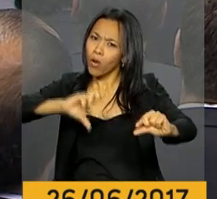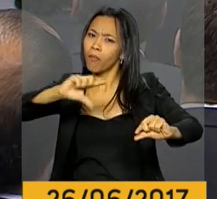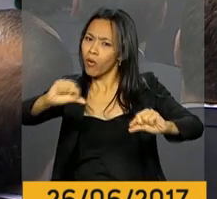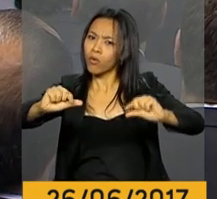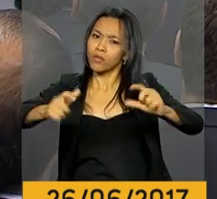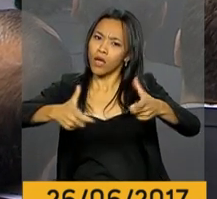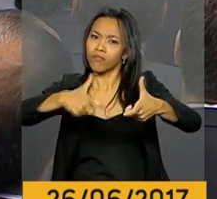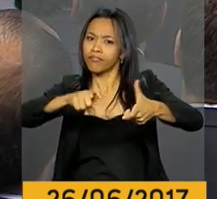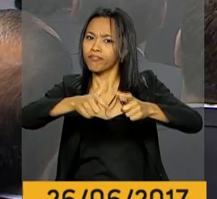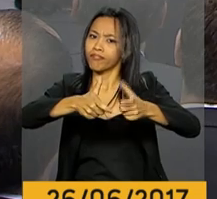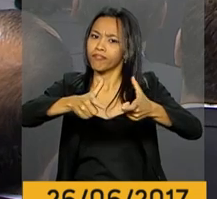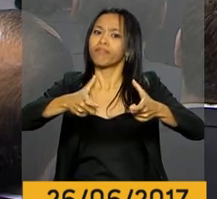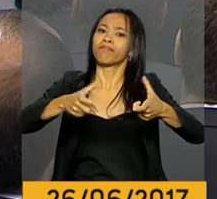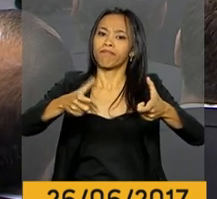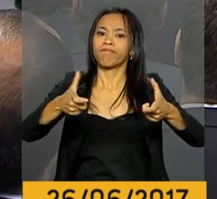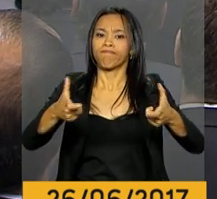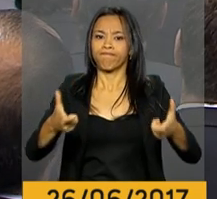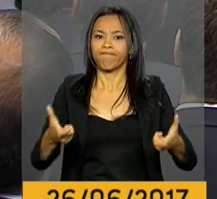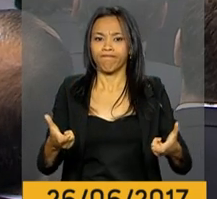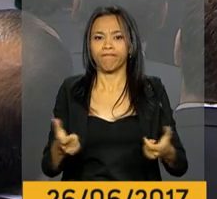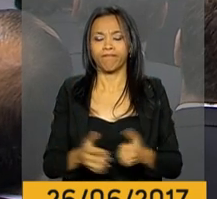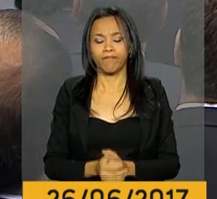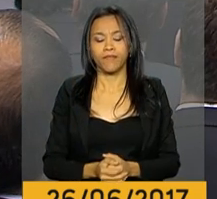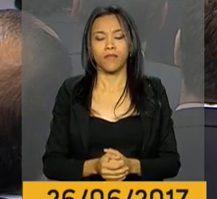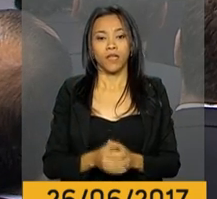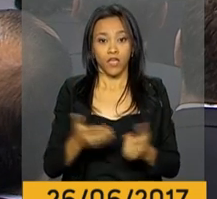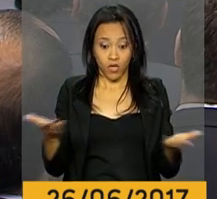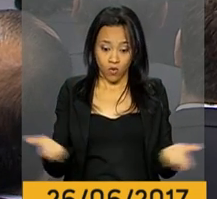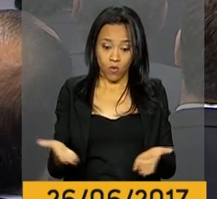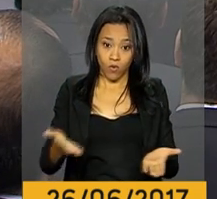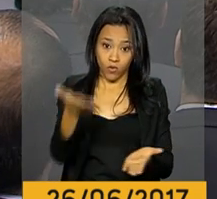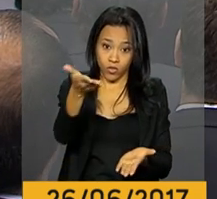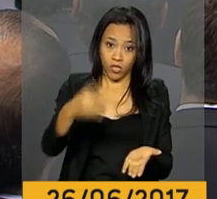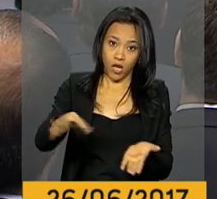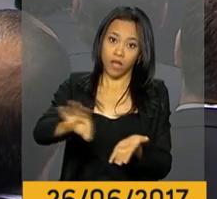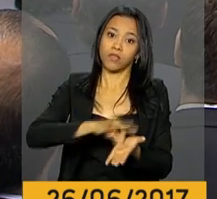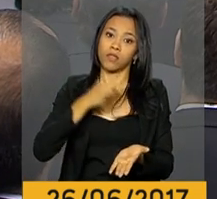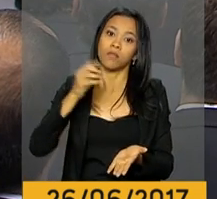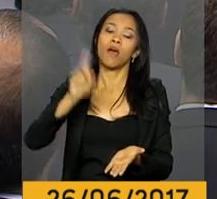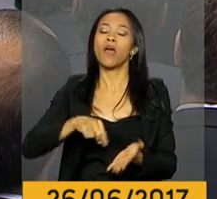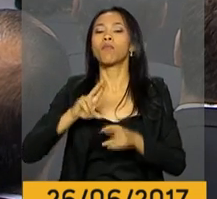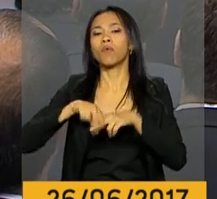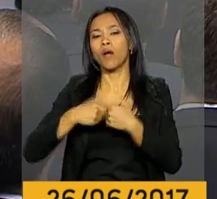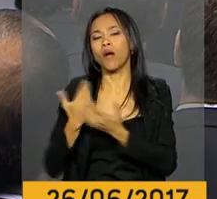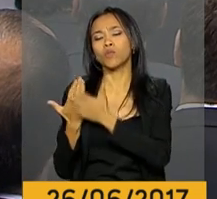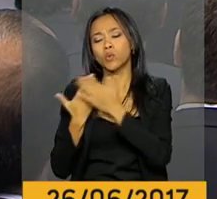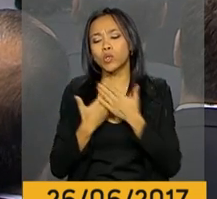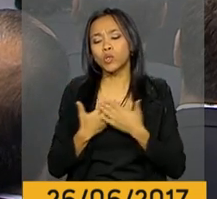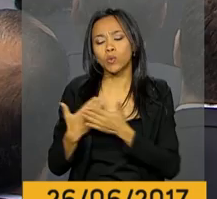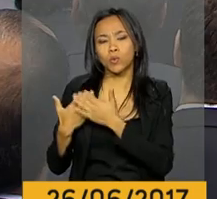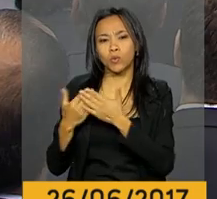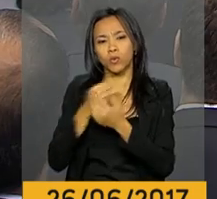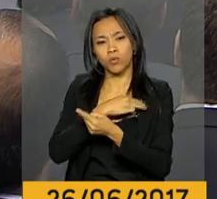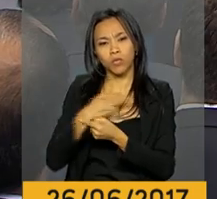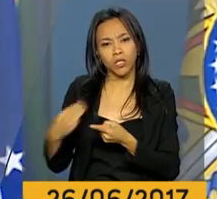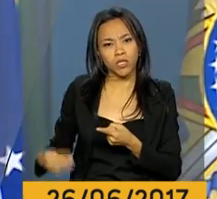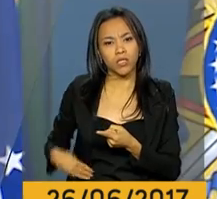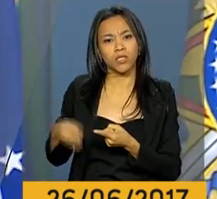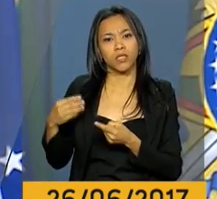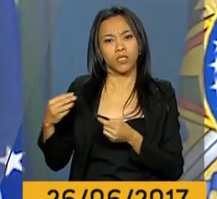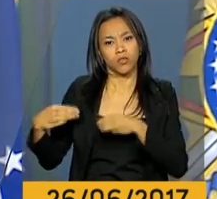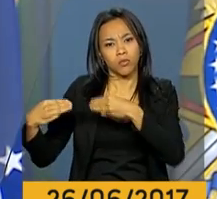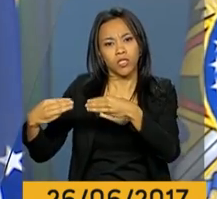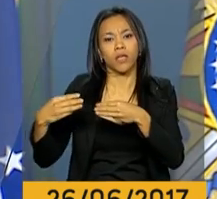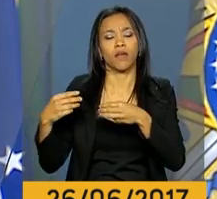acredito que esta fórmula que hoje eh assinamos né fruto dos estudos da fazenda do planejamento e do governo